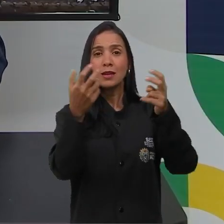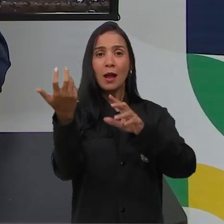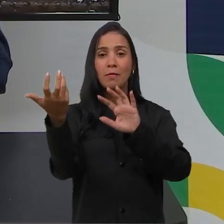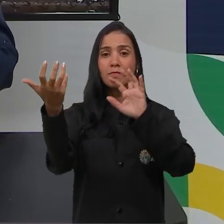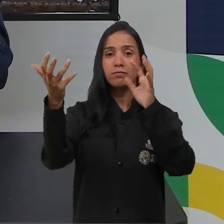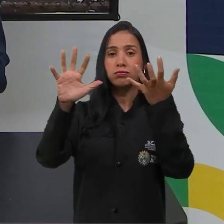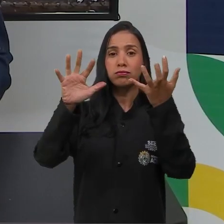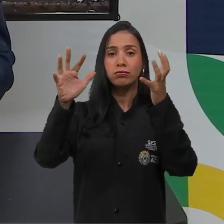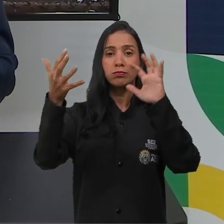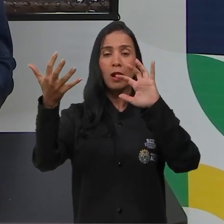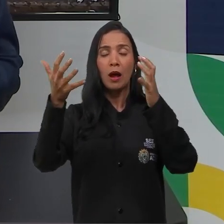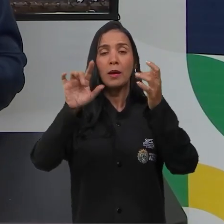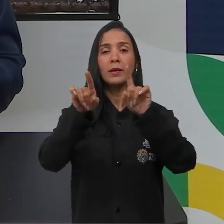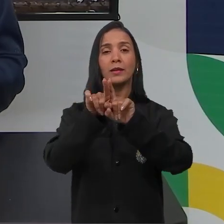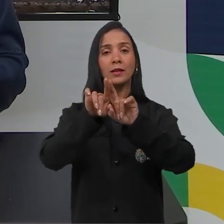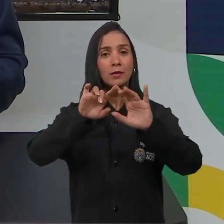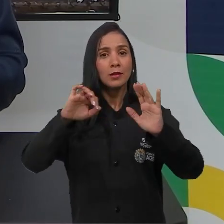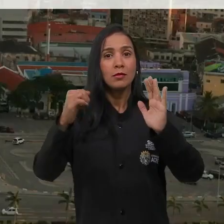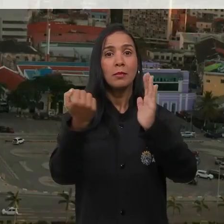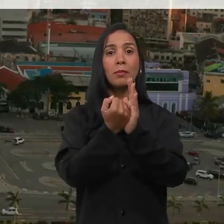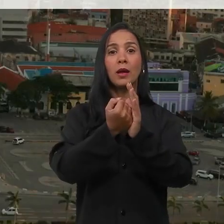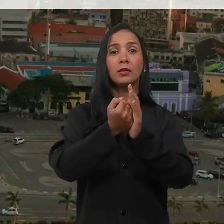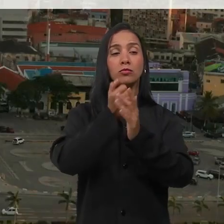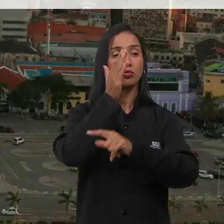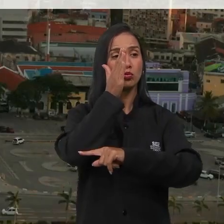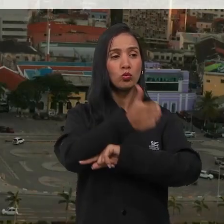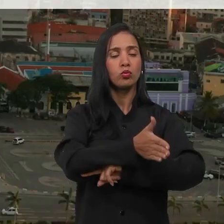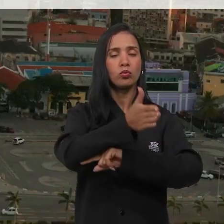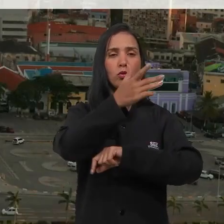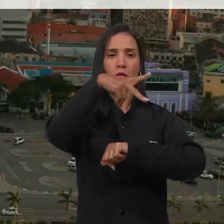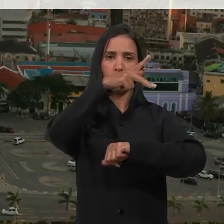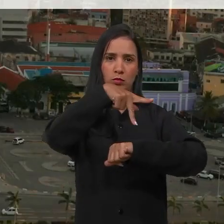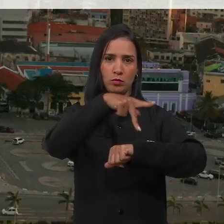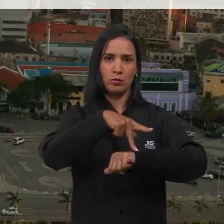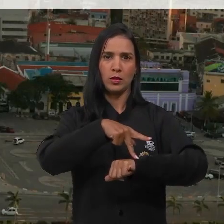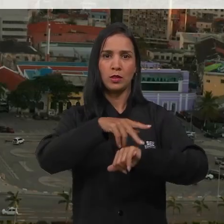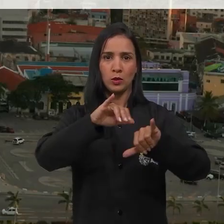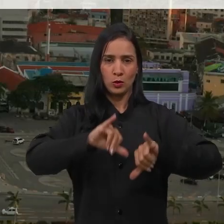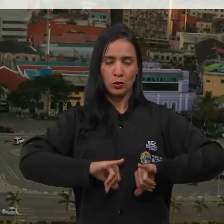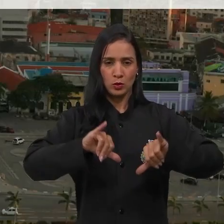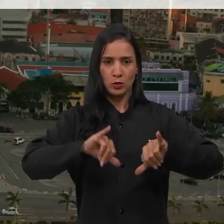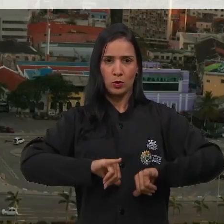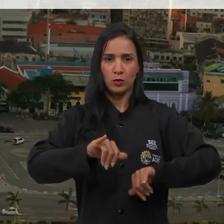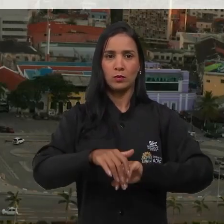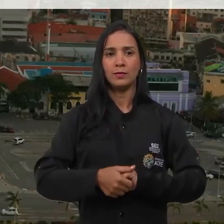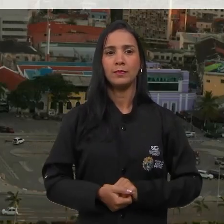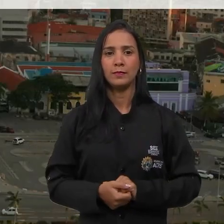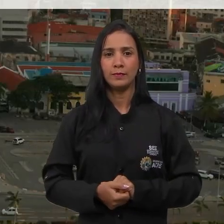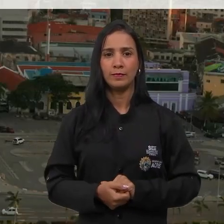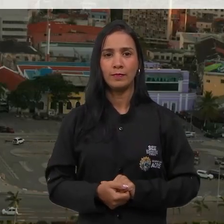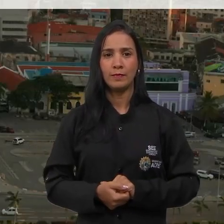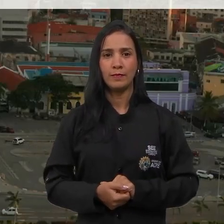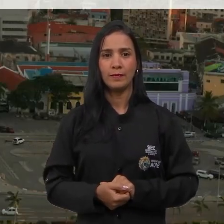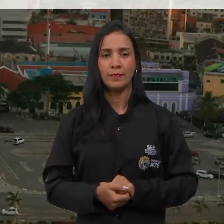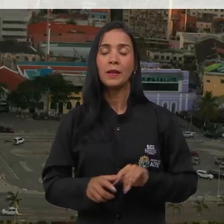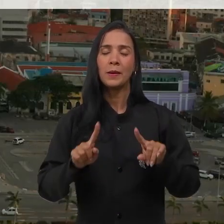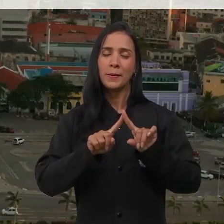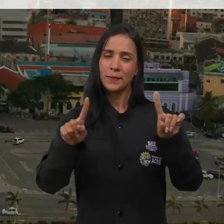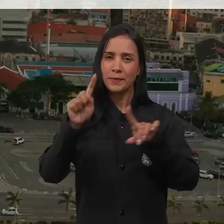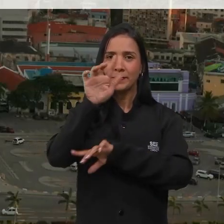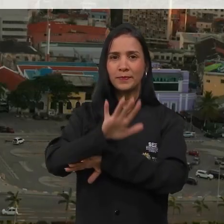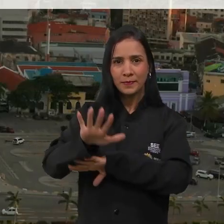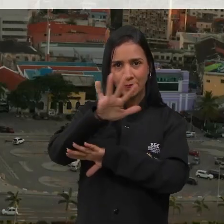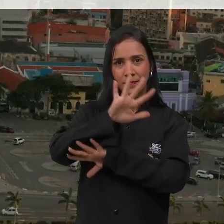elas causam diretamente nos países, ok? Bem, ainda assim, o continente africano é visto como